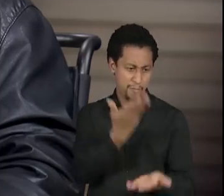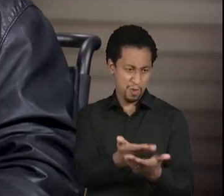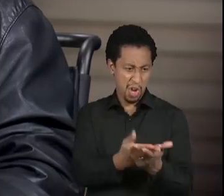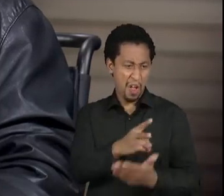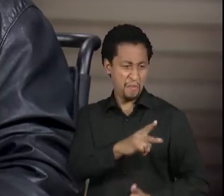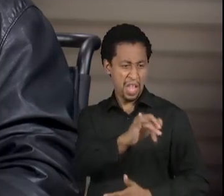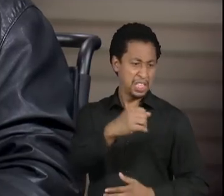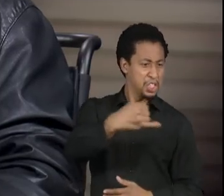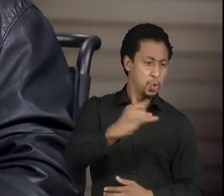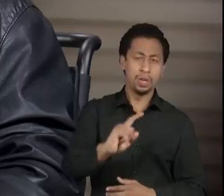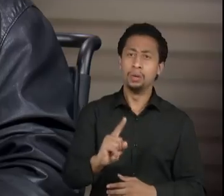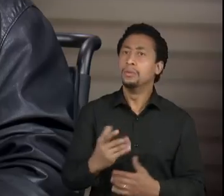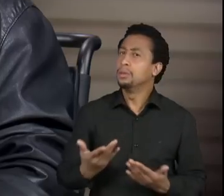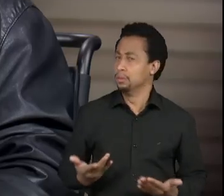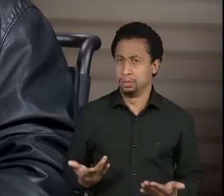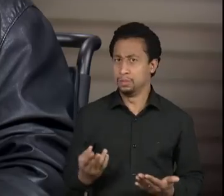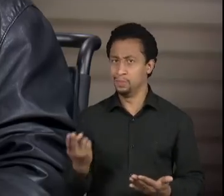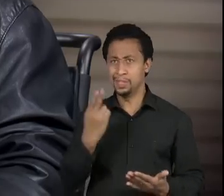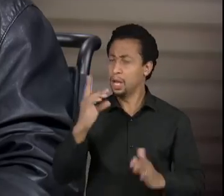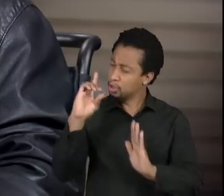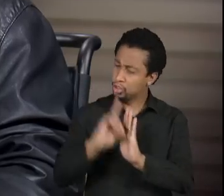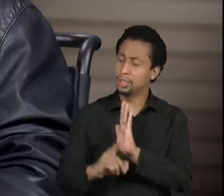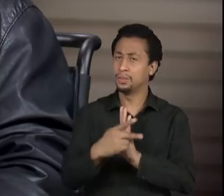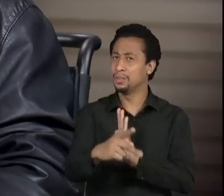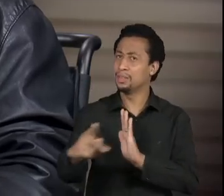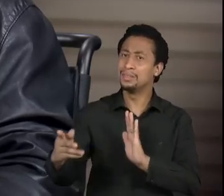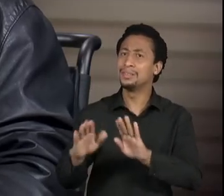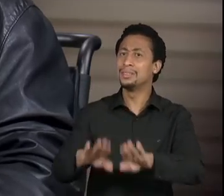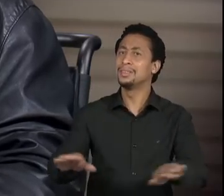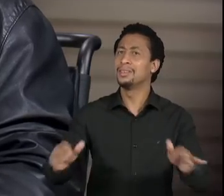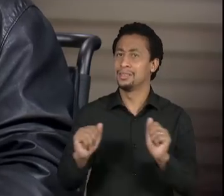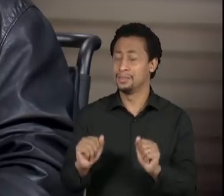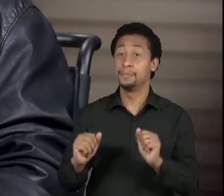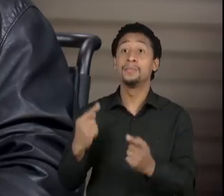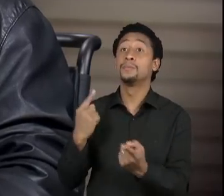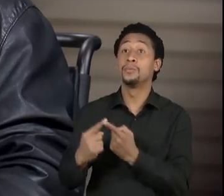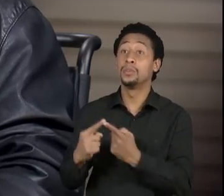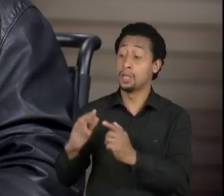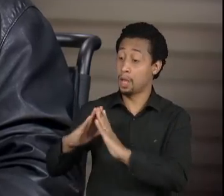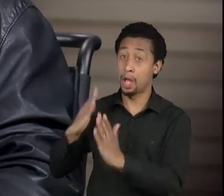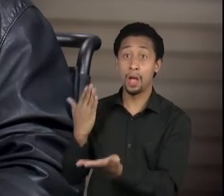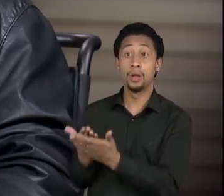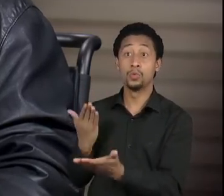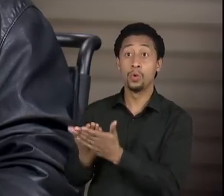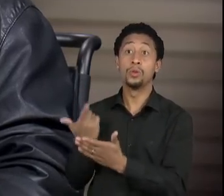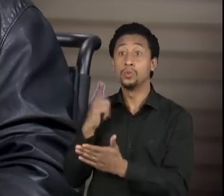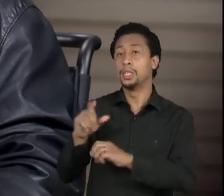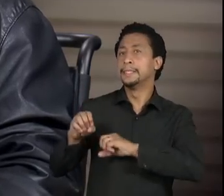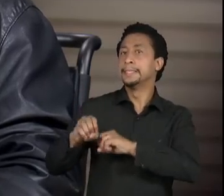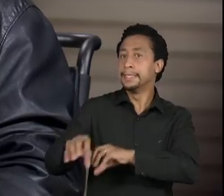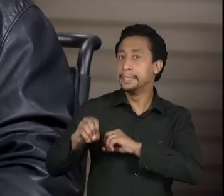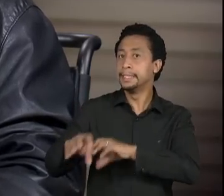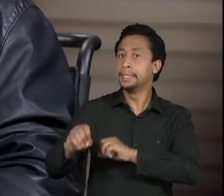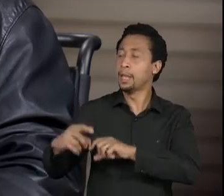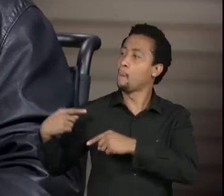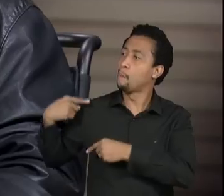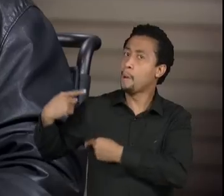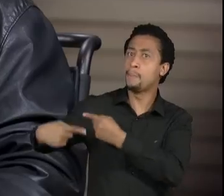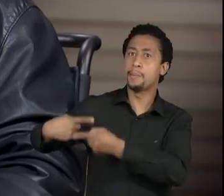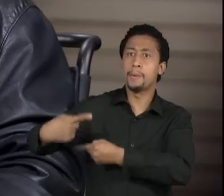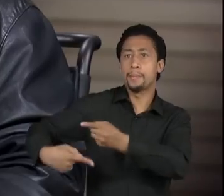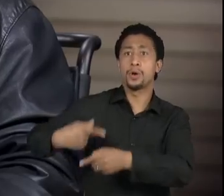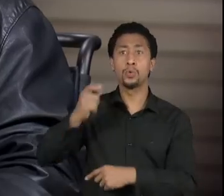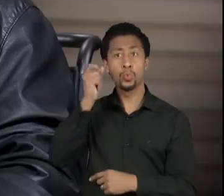escolarizados? Porque a escola é a instituição capaz de transmitir a herança cultural da humanidade e